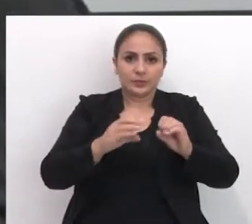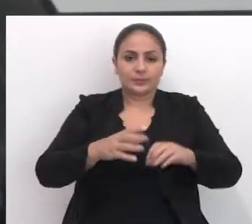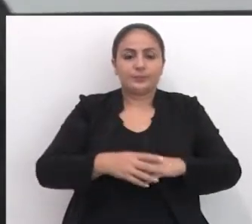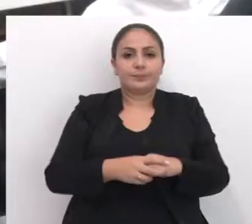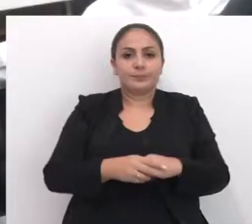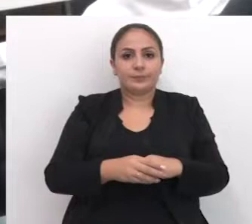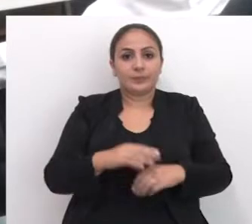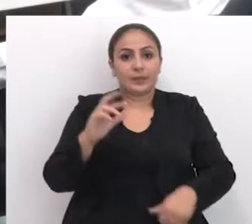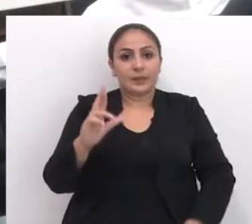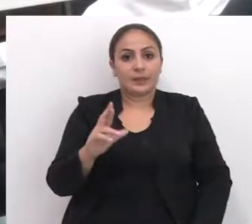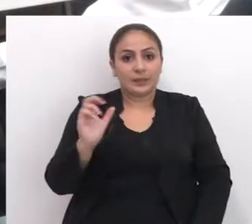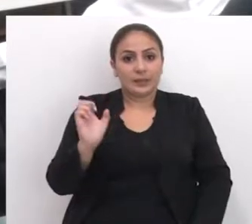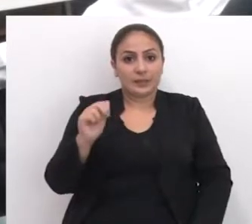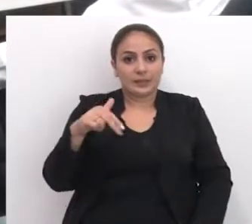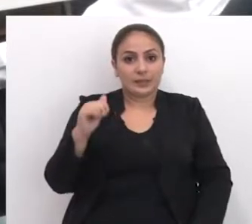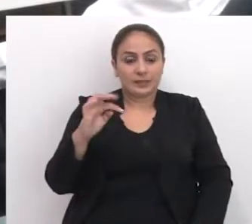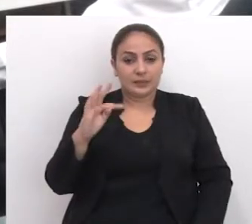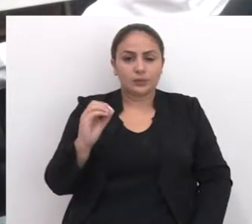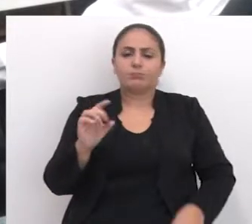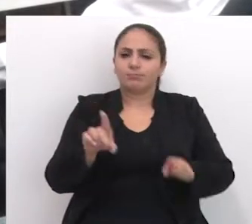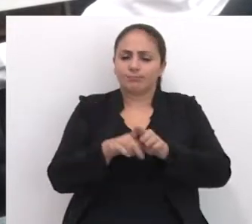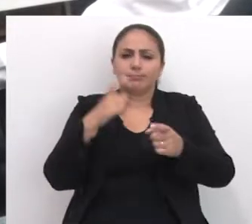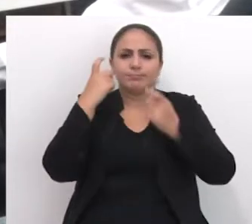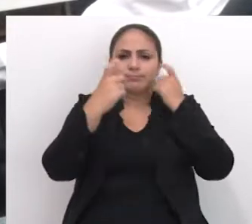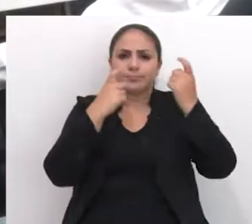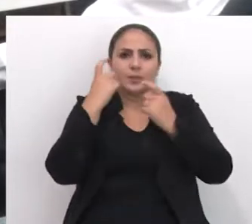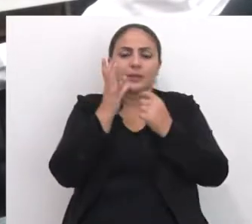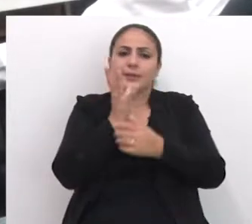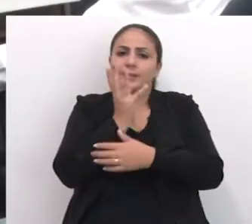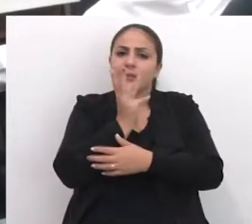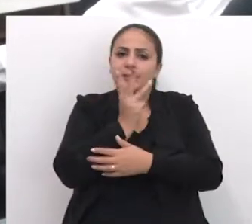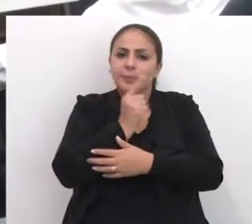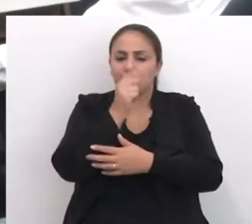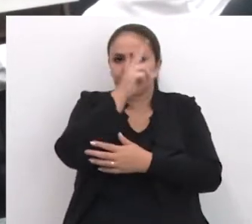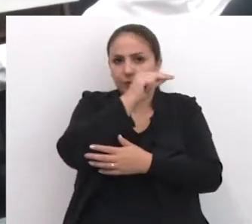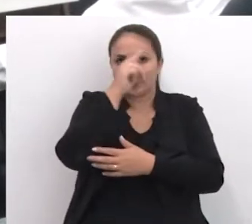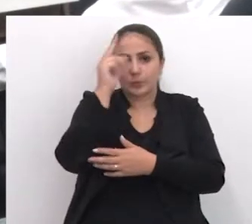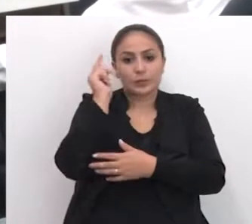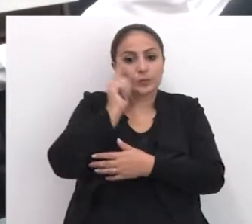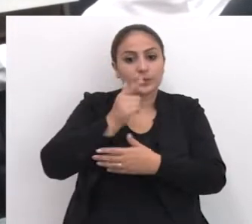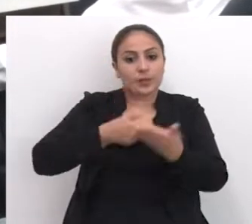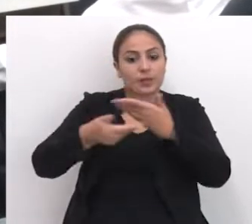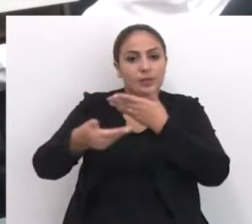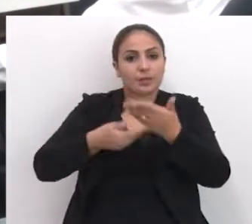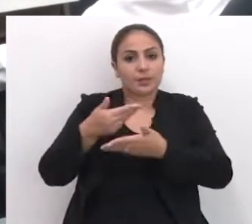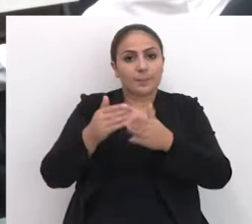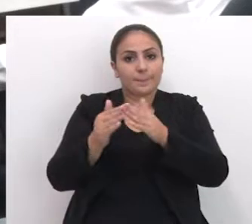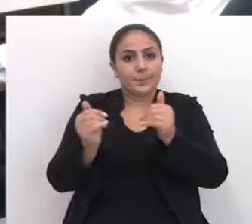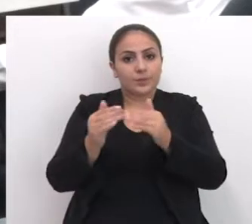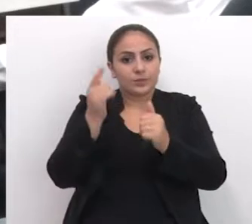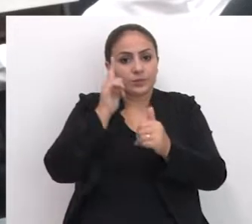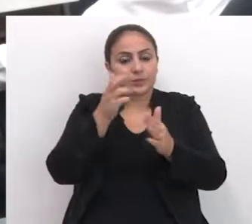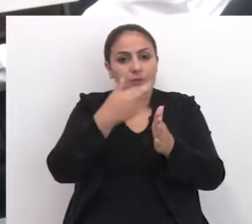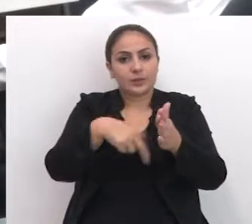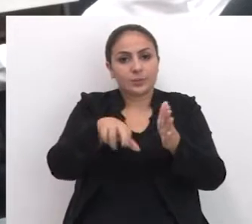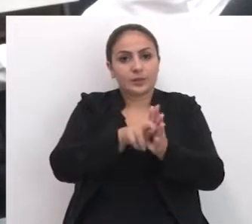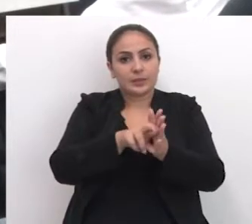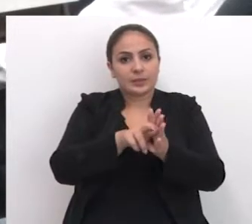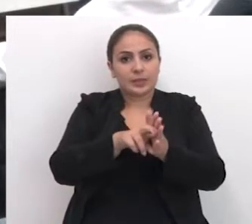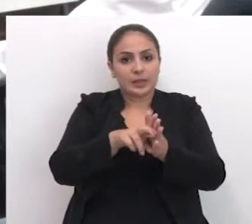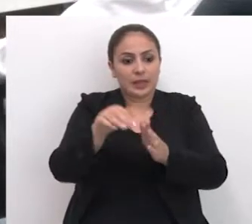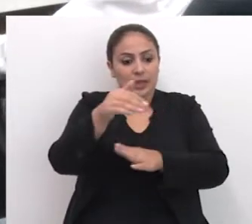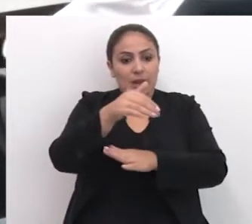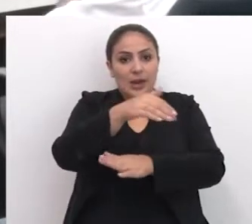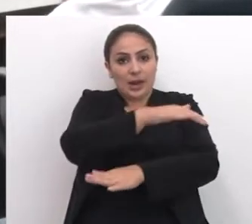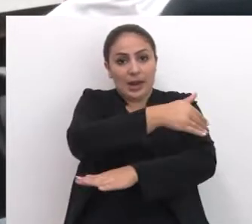da Educação. Renato Checker também está preocupado com a demora do poder público em atender aos pedidos de recuperação